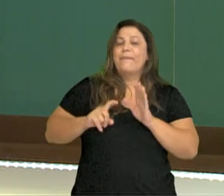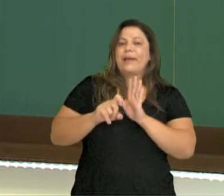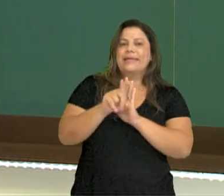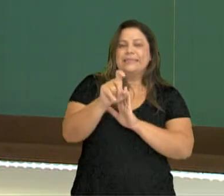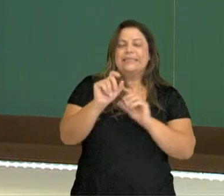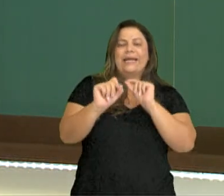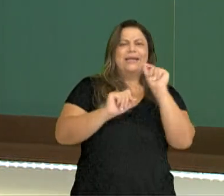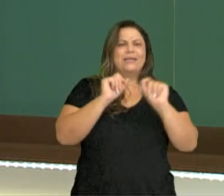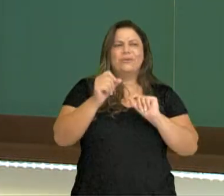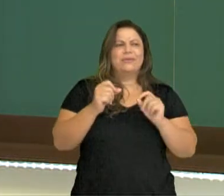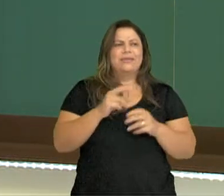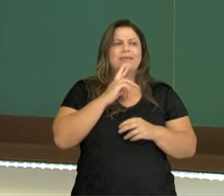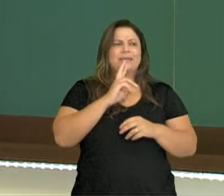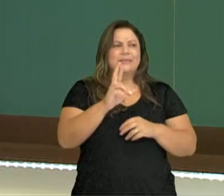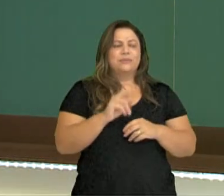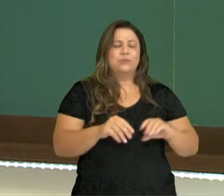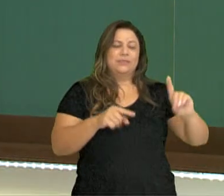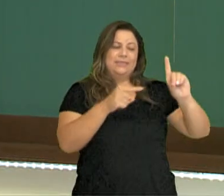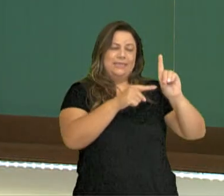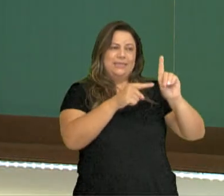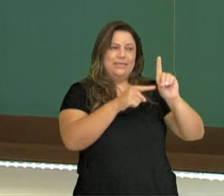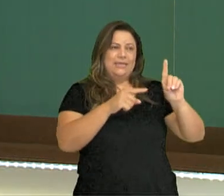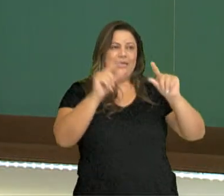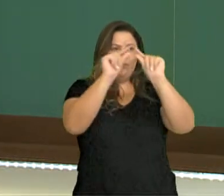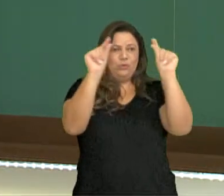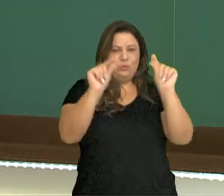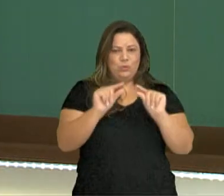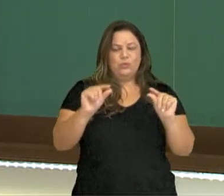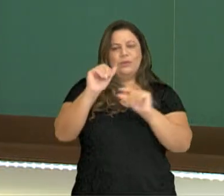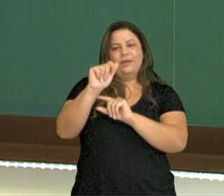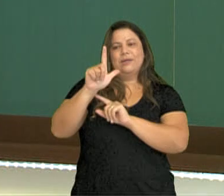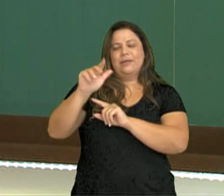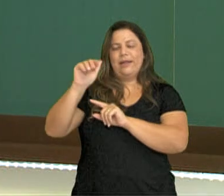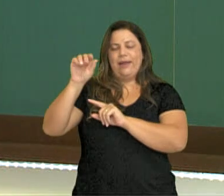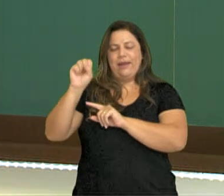algas. E a resposta então é a letra D.